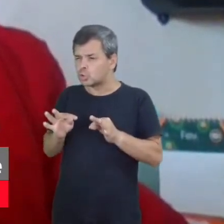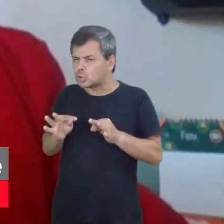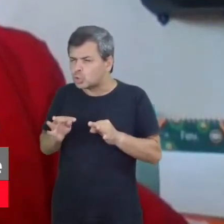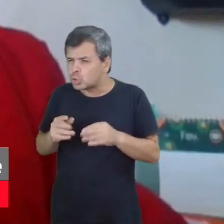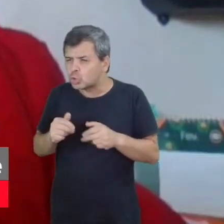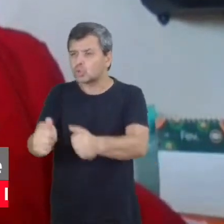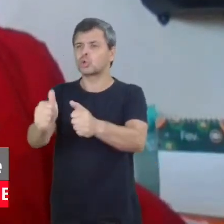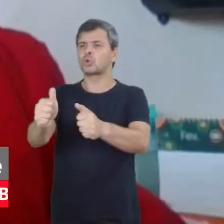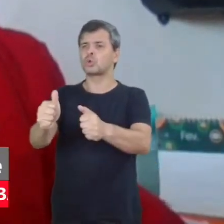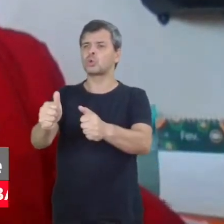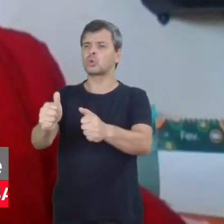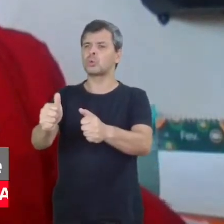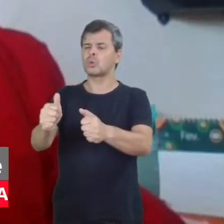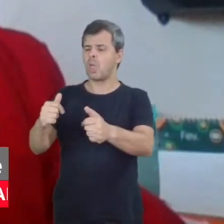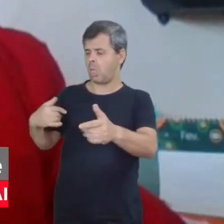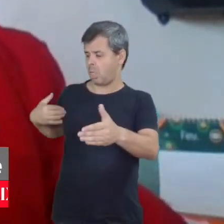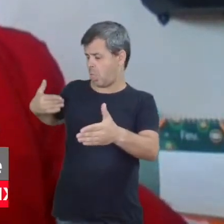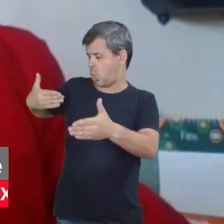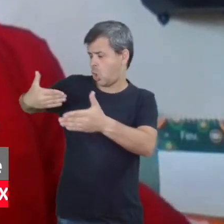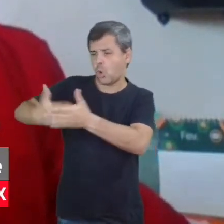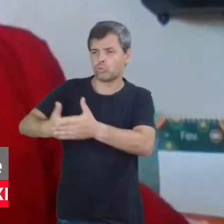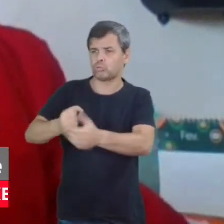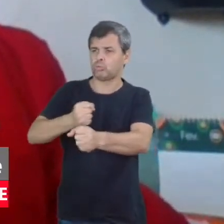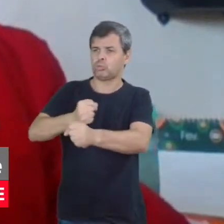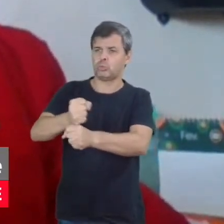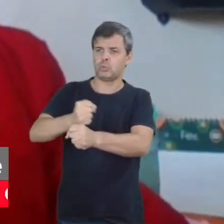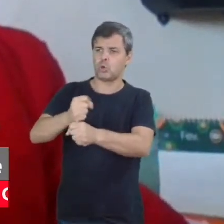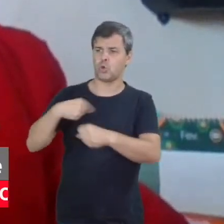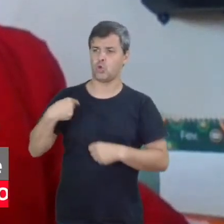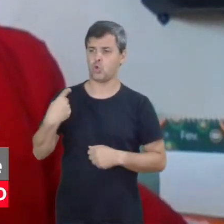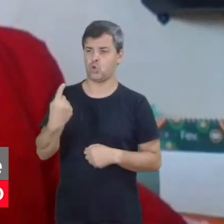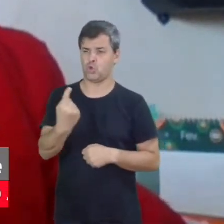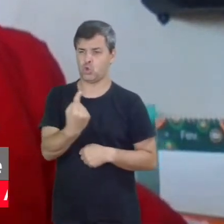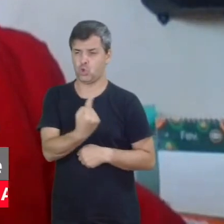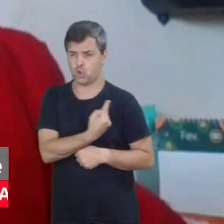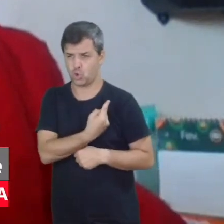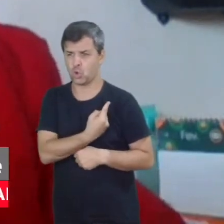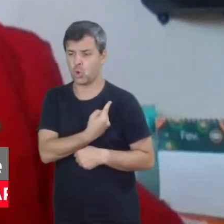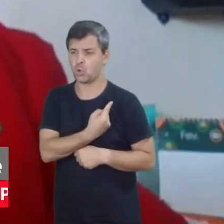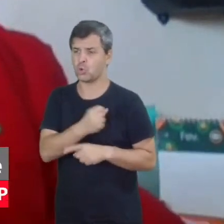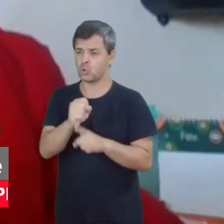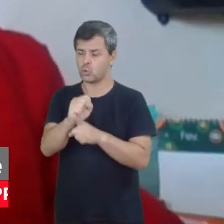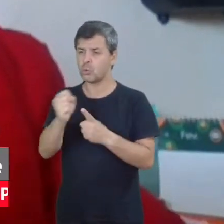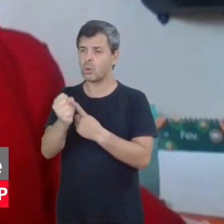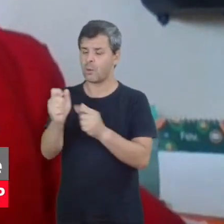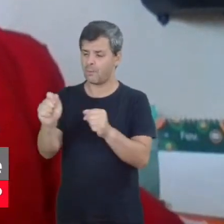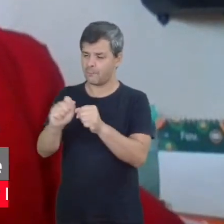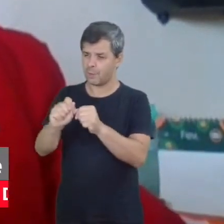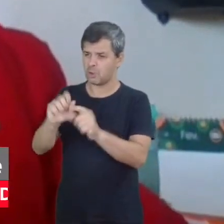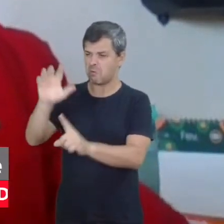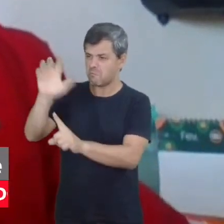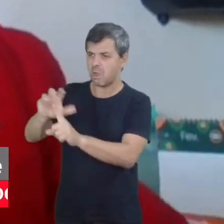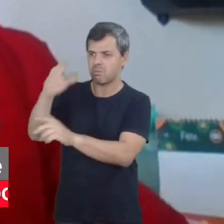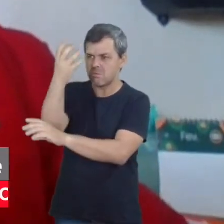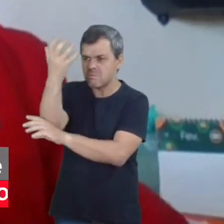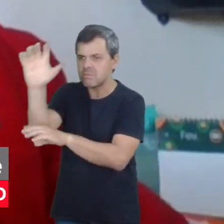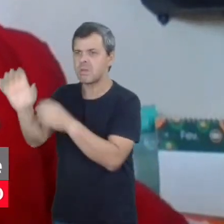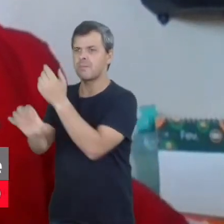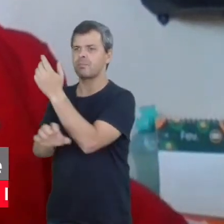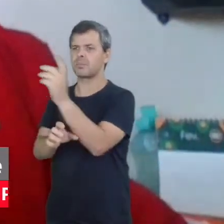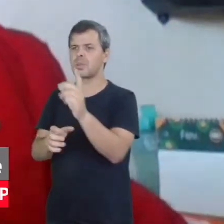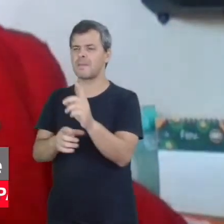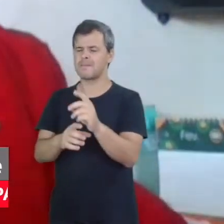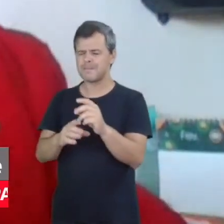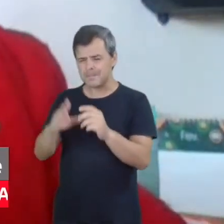que, ao longo desses últimos períodos, nós temos, o conjunto da sociedade tem feito com ela, sobretudo esse modelo